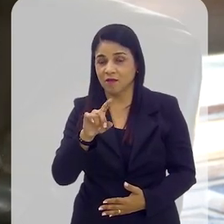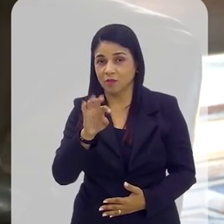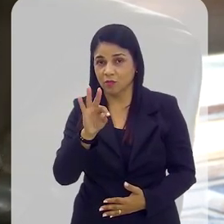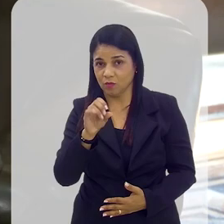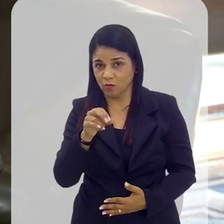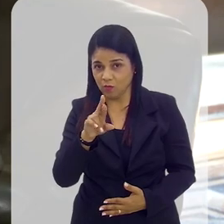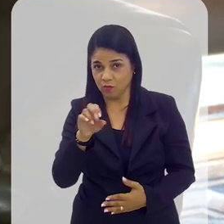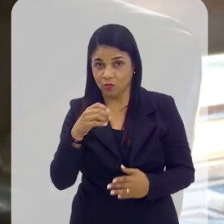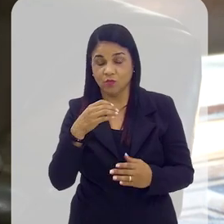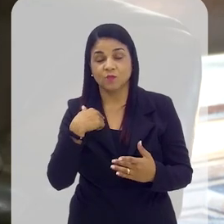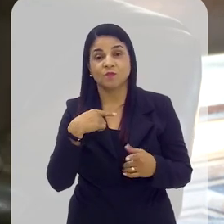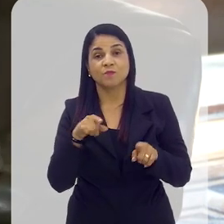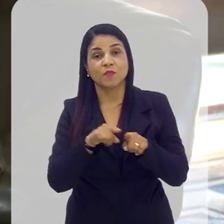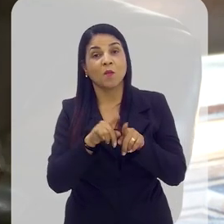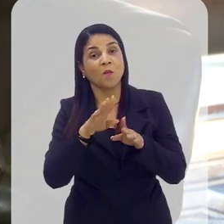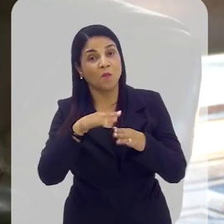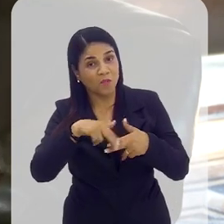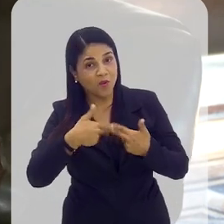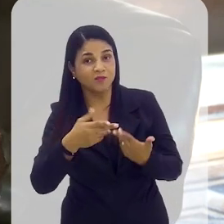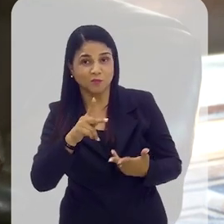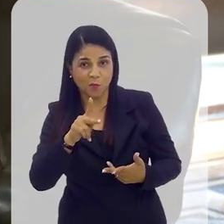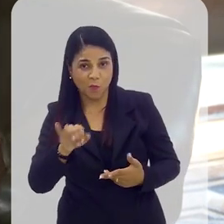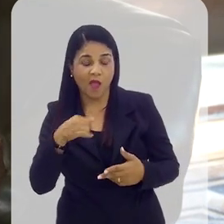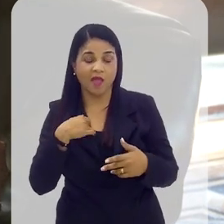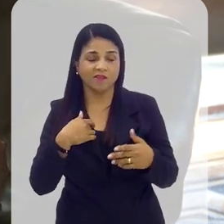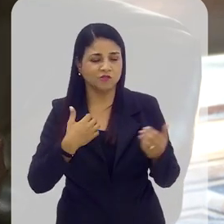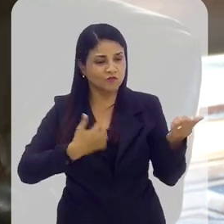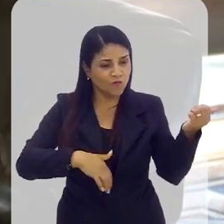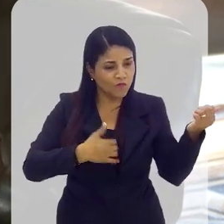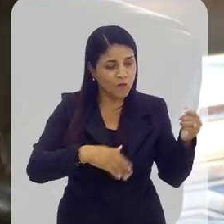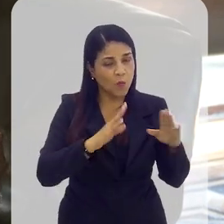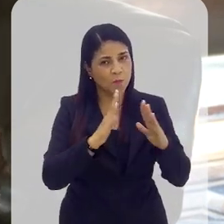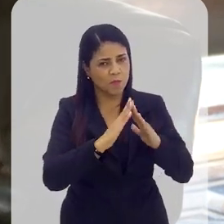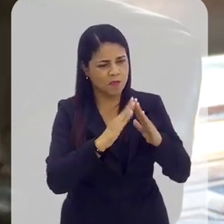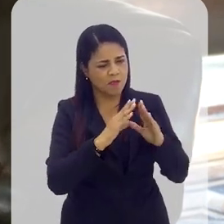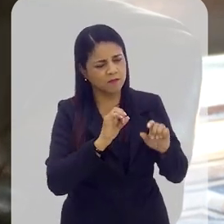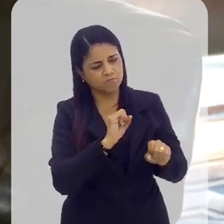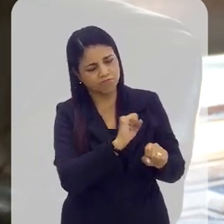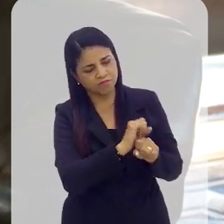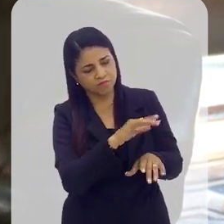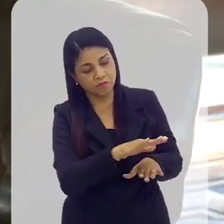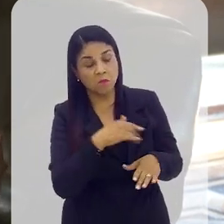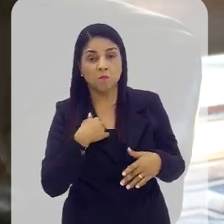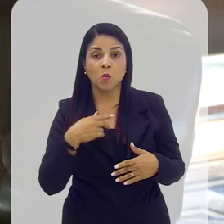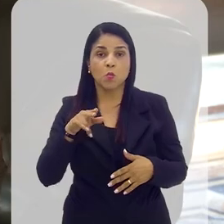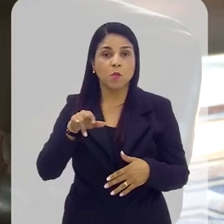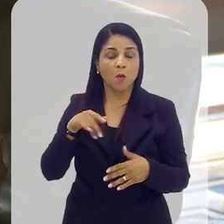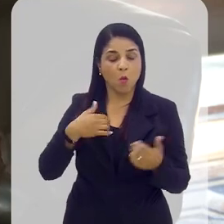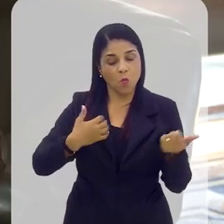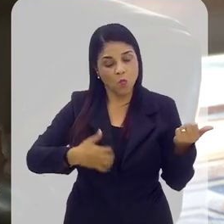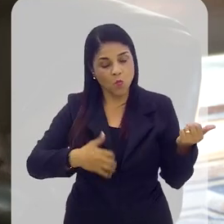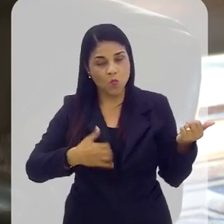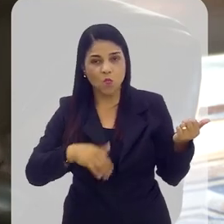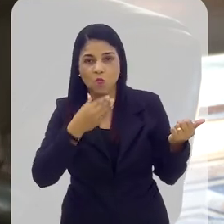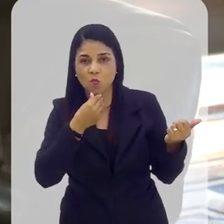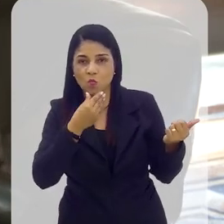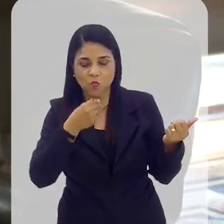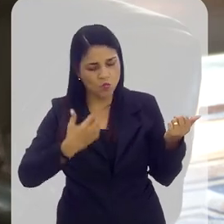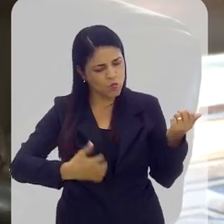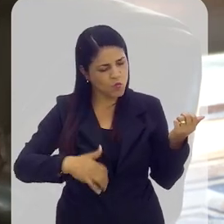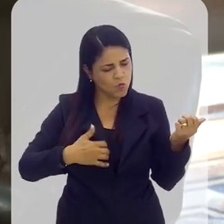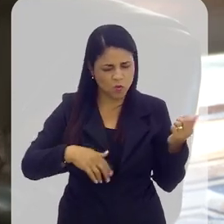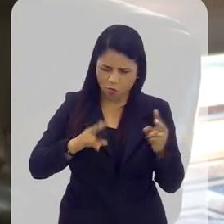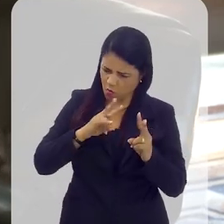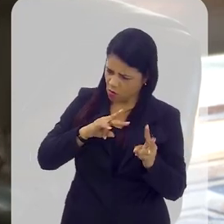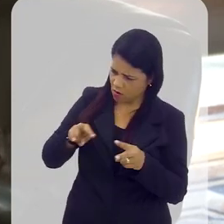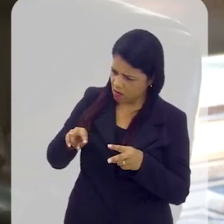e tinha um violão lá, parado lá dentro de casa. E eu lembro que meu irmão pegou e começou a tocar o violão, eu olhei